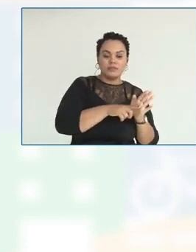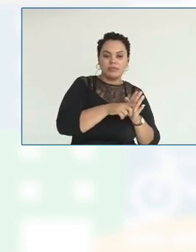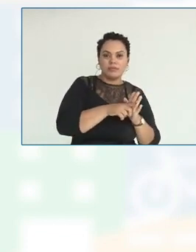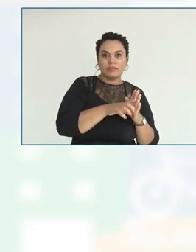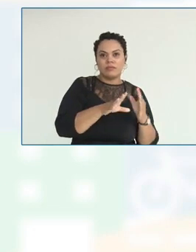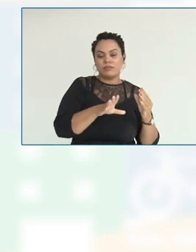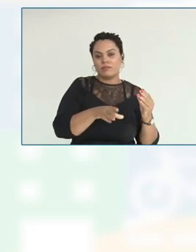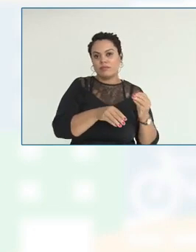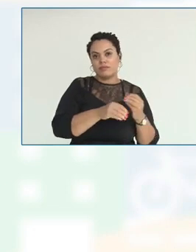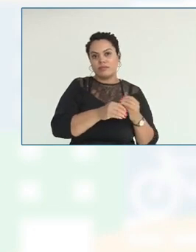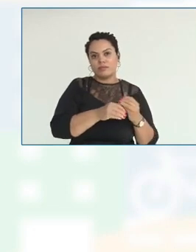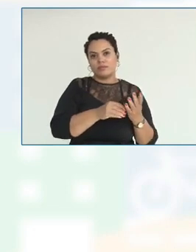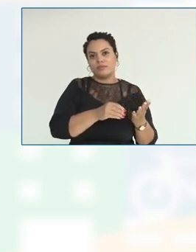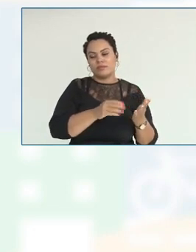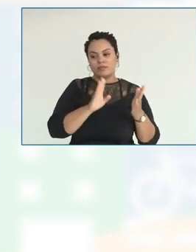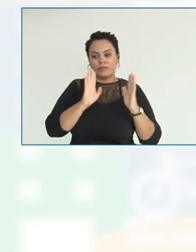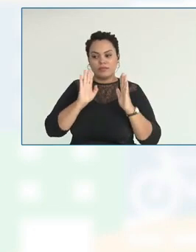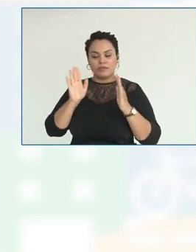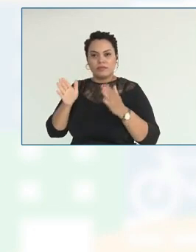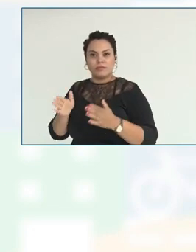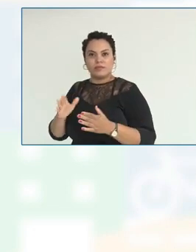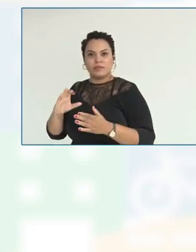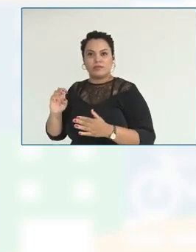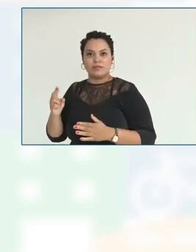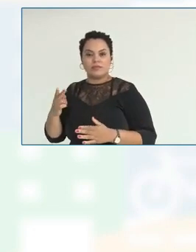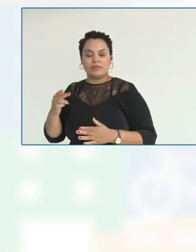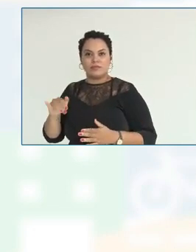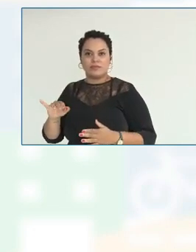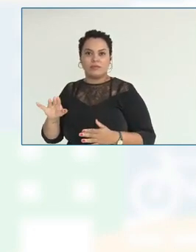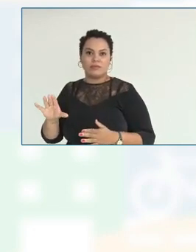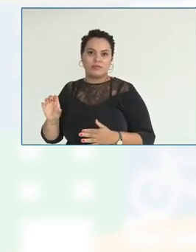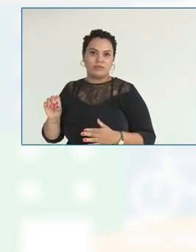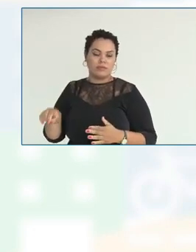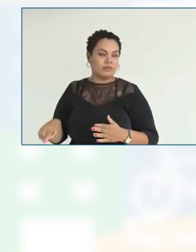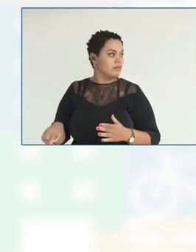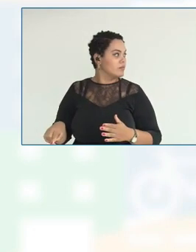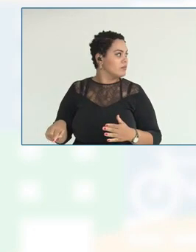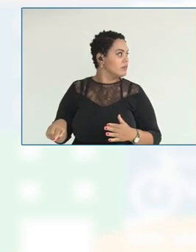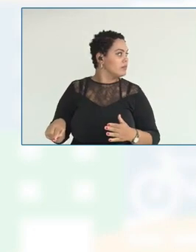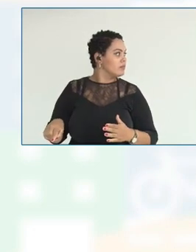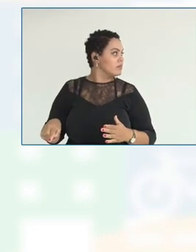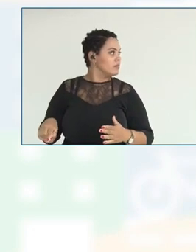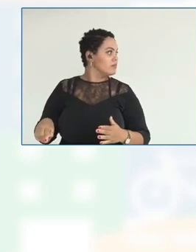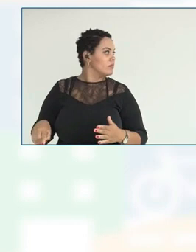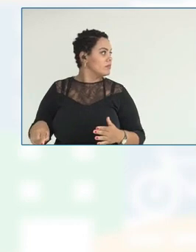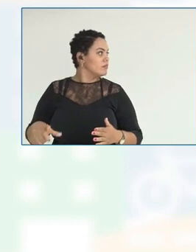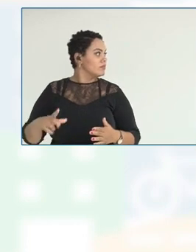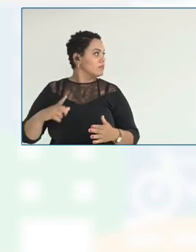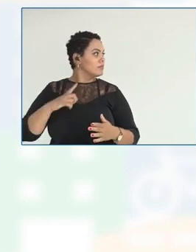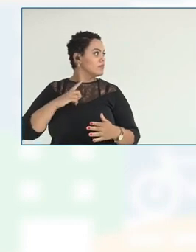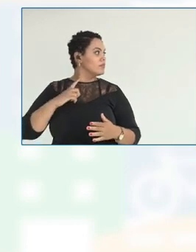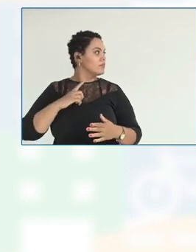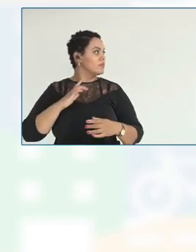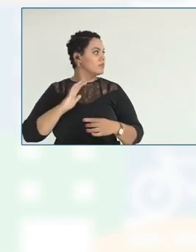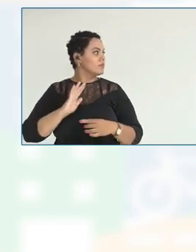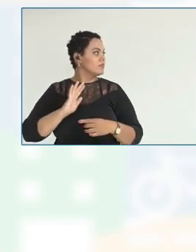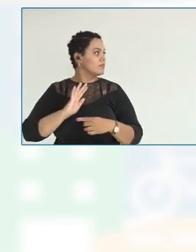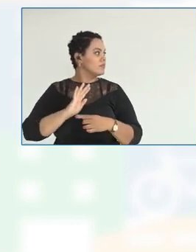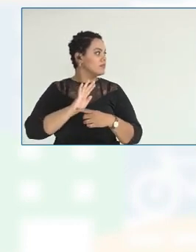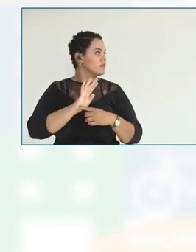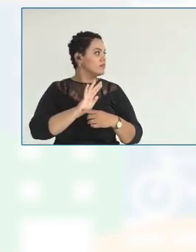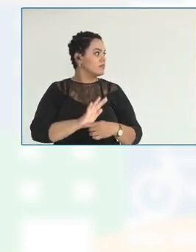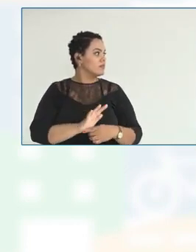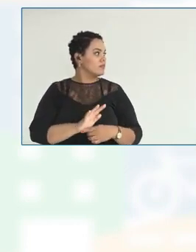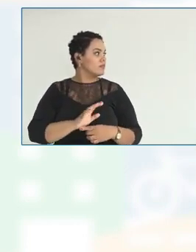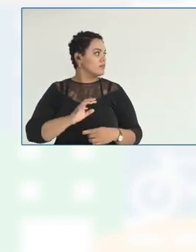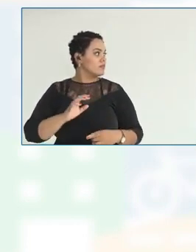para o chumbinho. Bom, para qualificar tanto a assistência quanto a vigilância, o